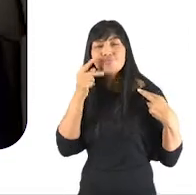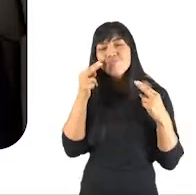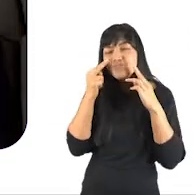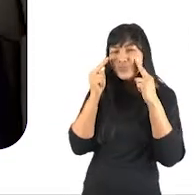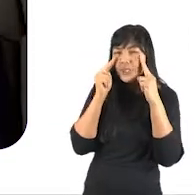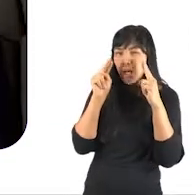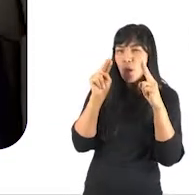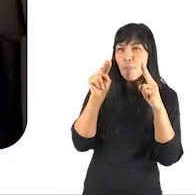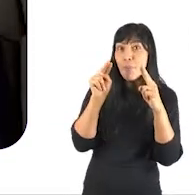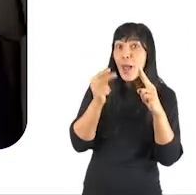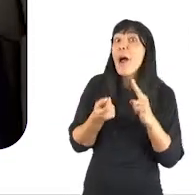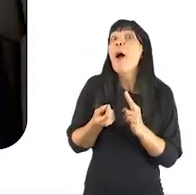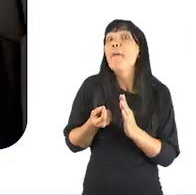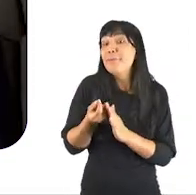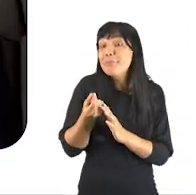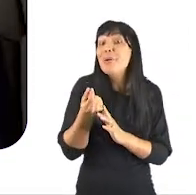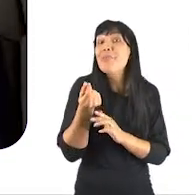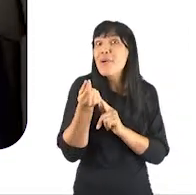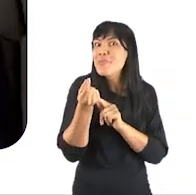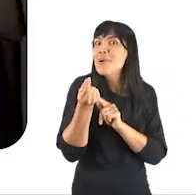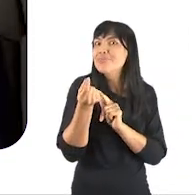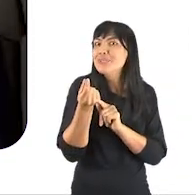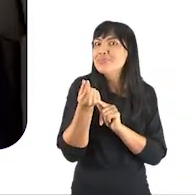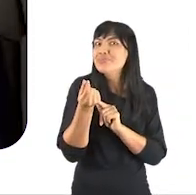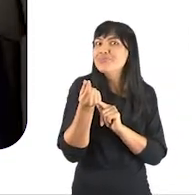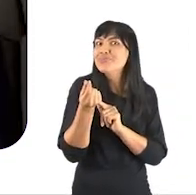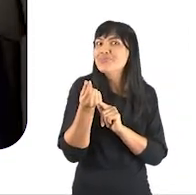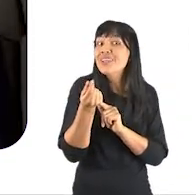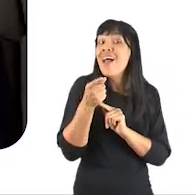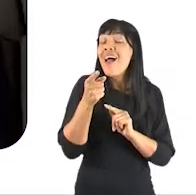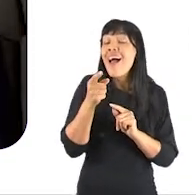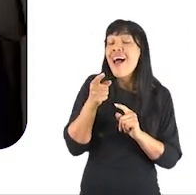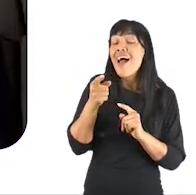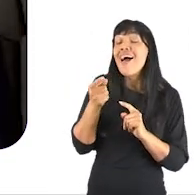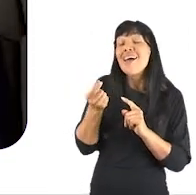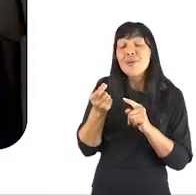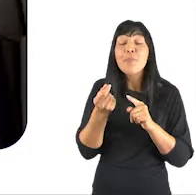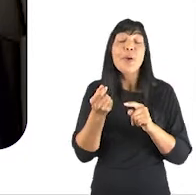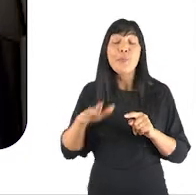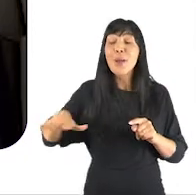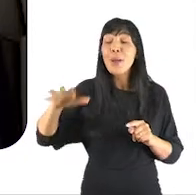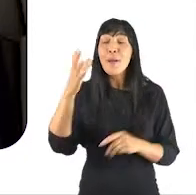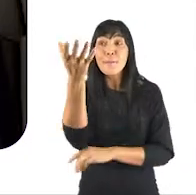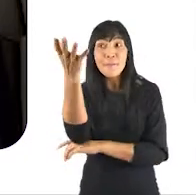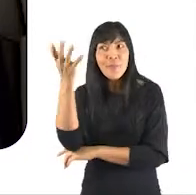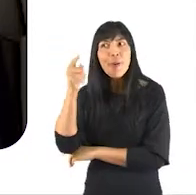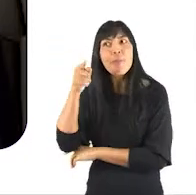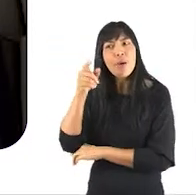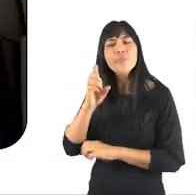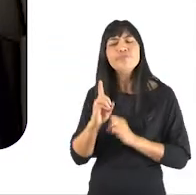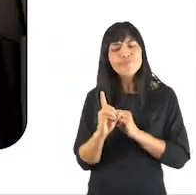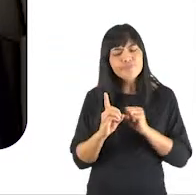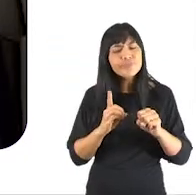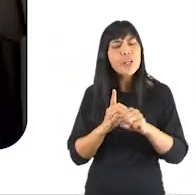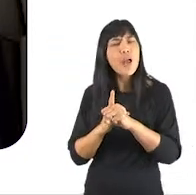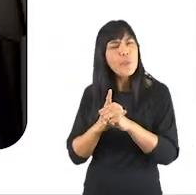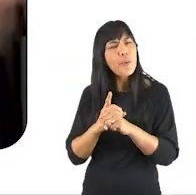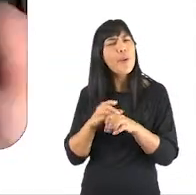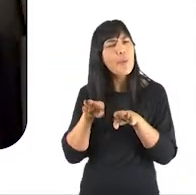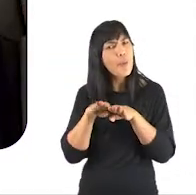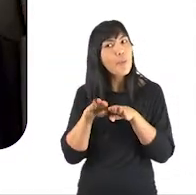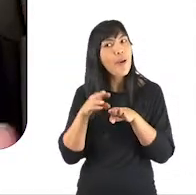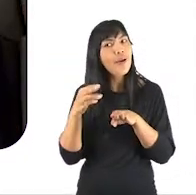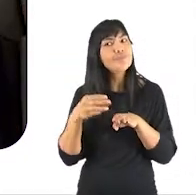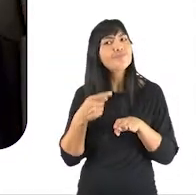vista econômico, do ponto de vista ambiental e também social,